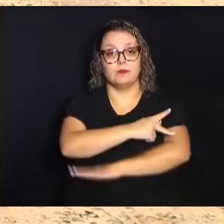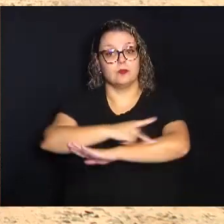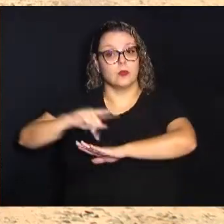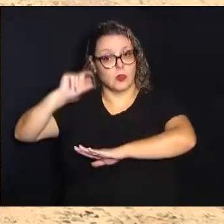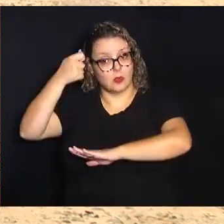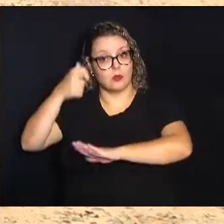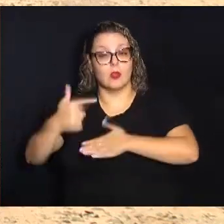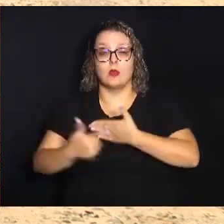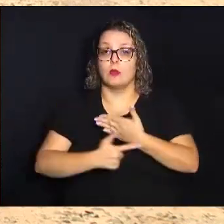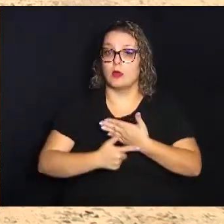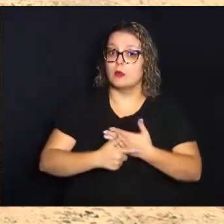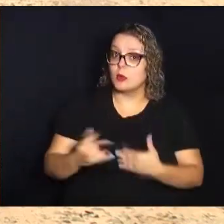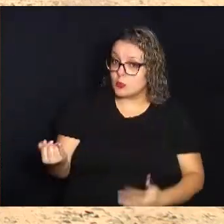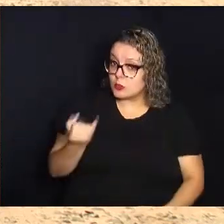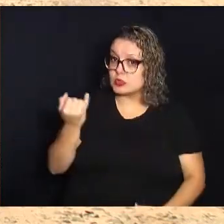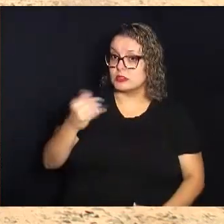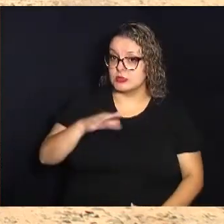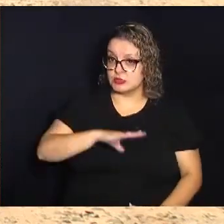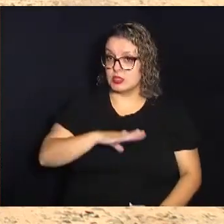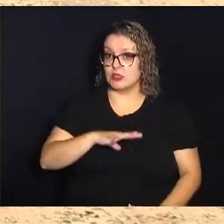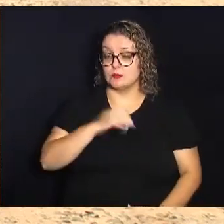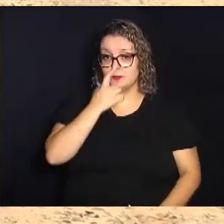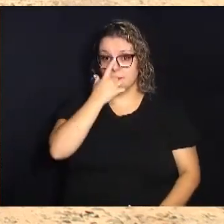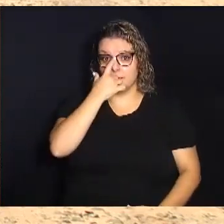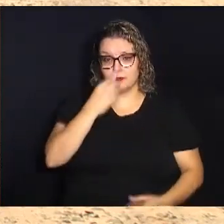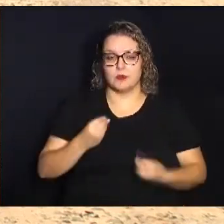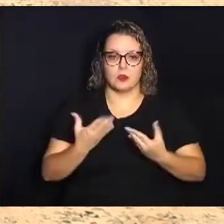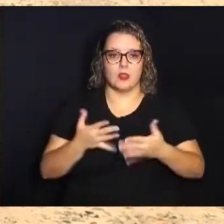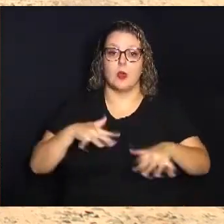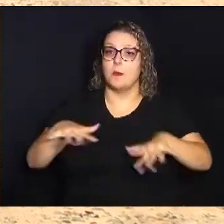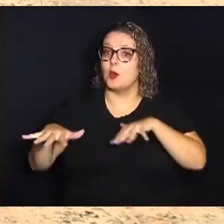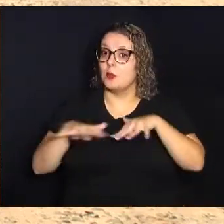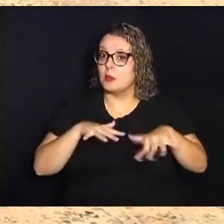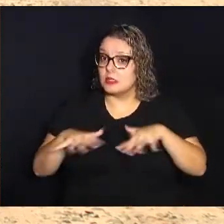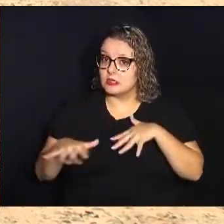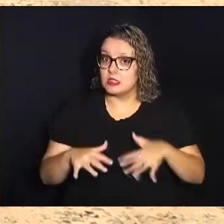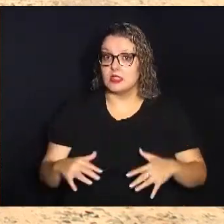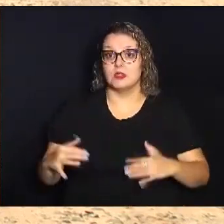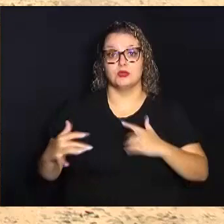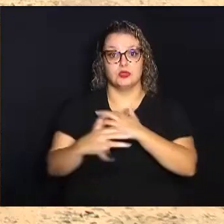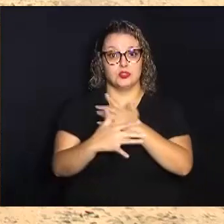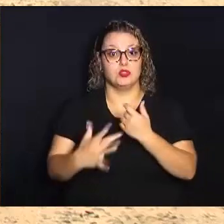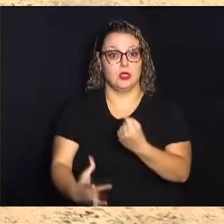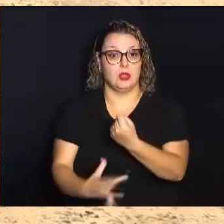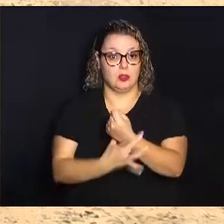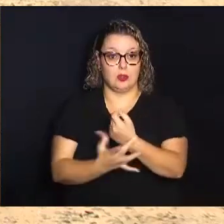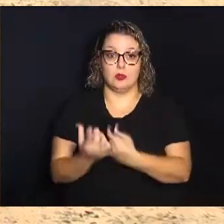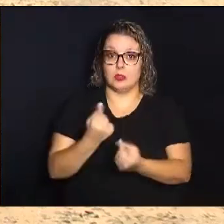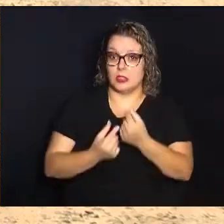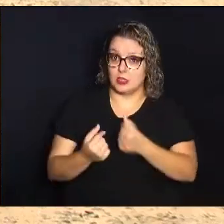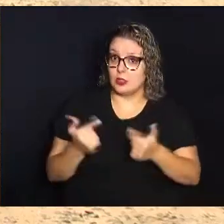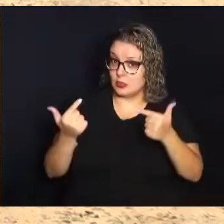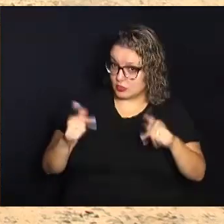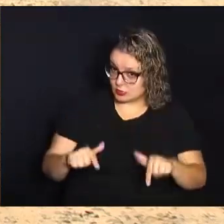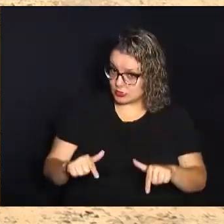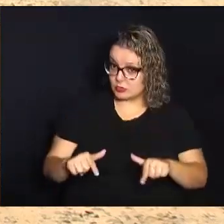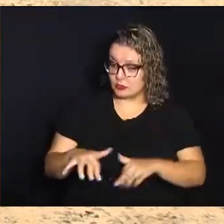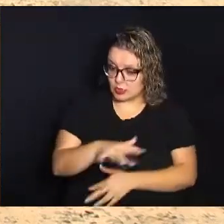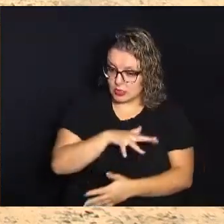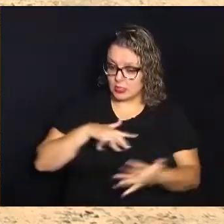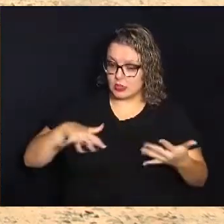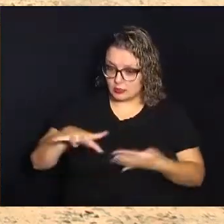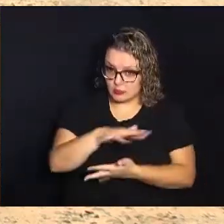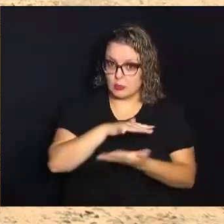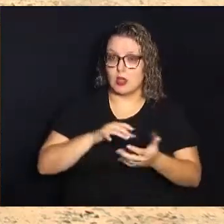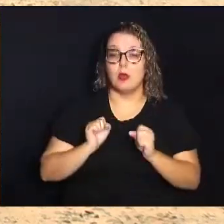asfalto tem um papel muito importante na cidade além de trazer a mobilidade urbana segurança e economia local